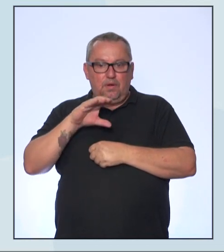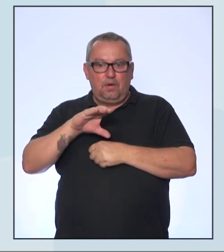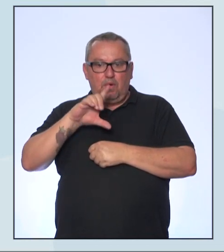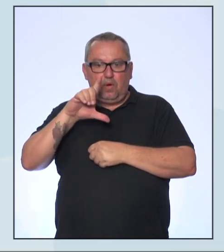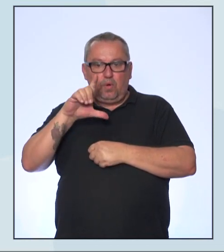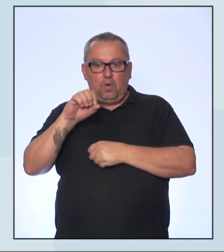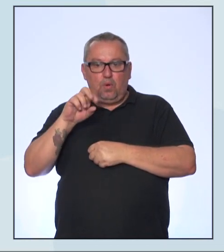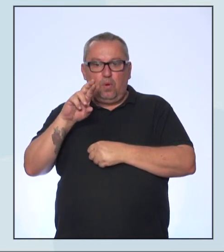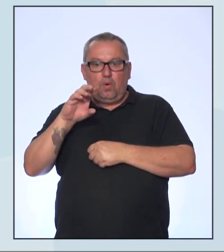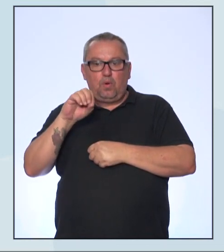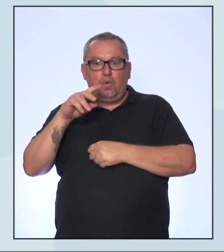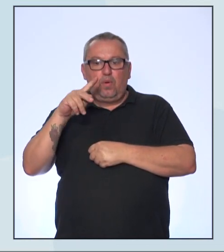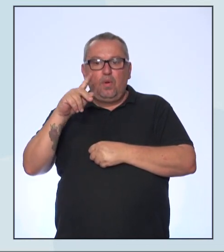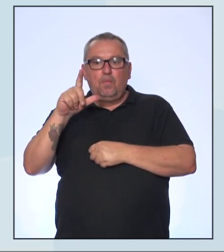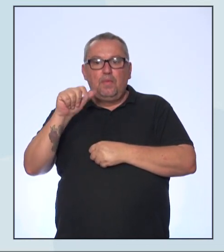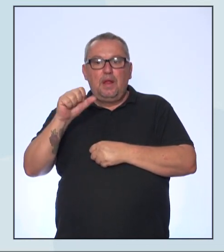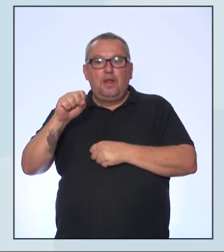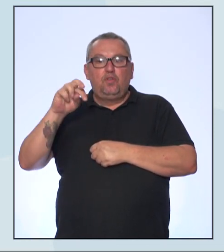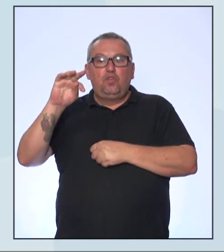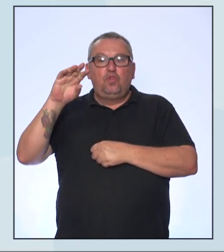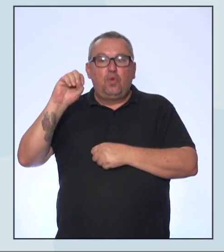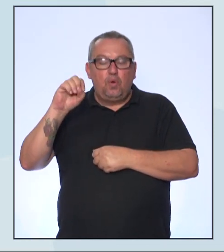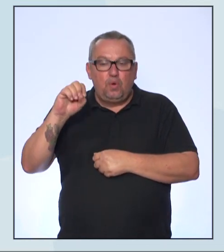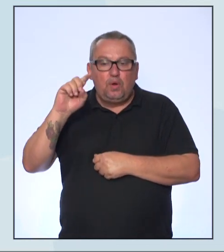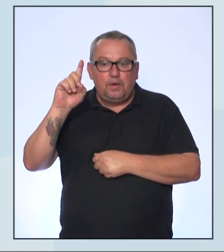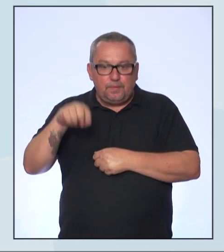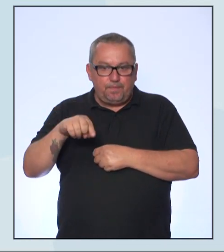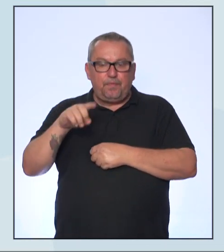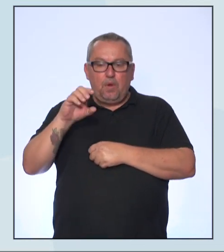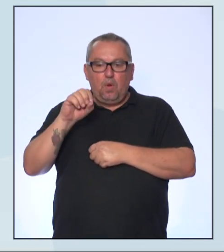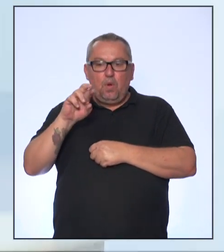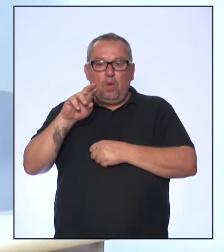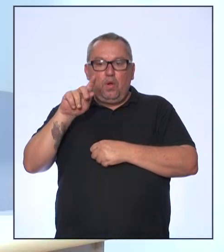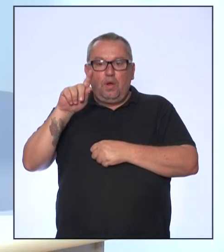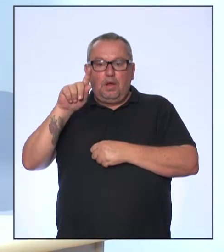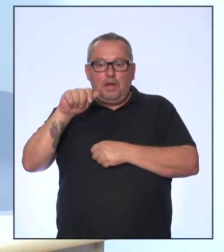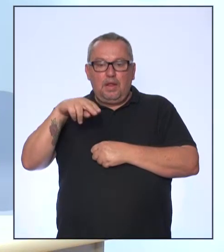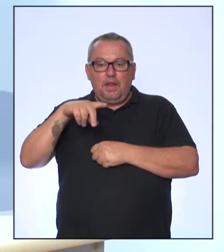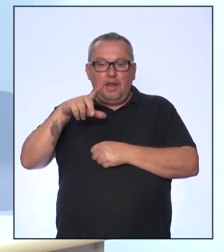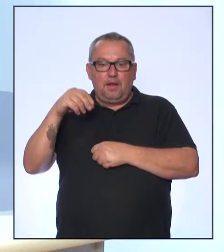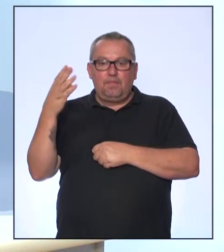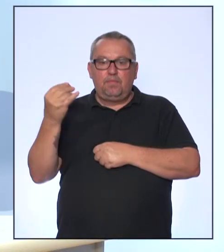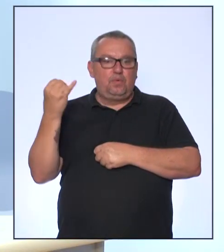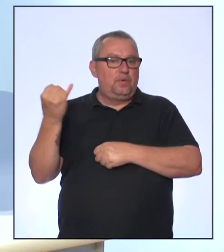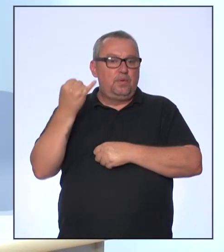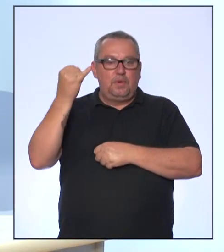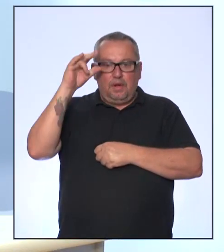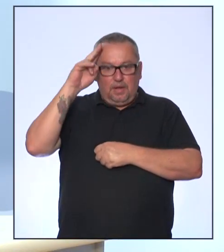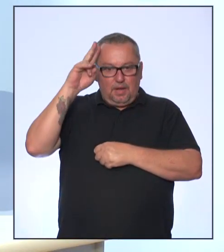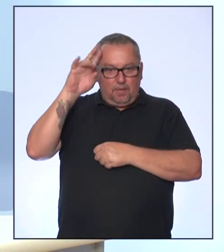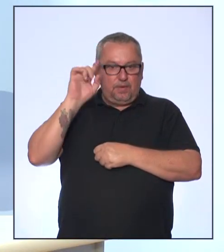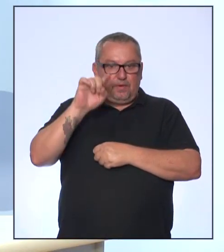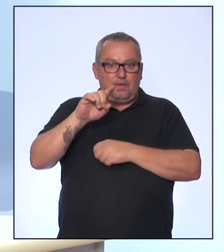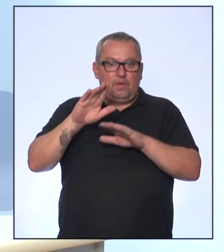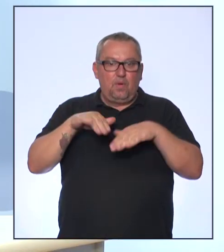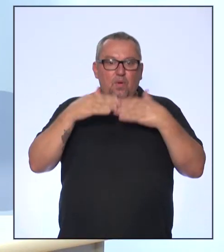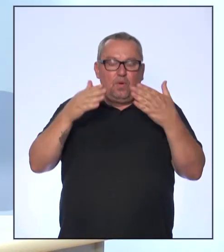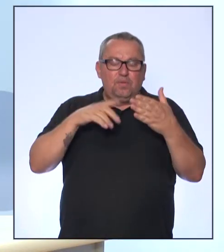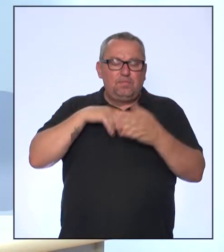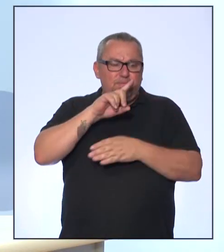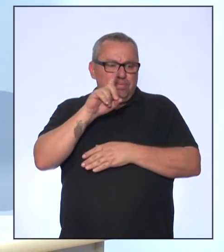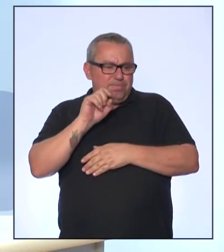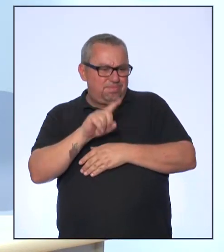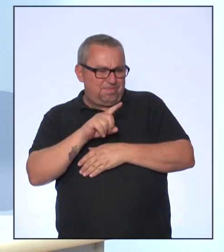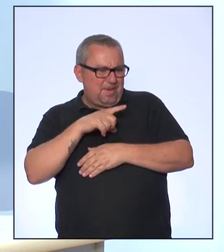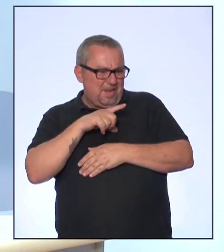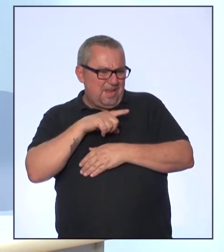cloroplasto. Cloroplasto é uma organela super importante. Sempre lembrem disso. Quando vocês ficarem com dúvida,